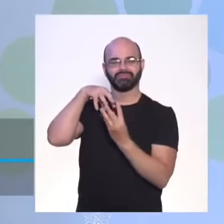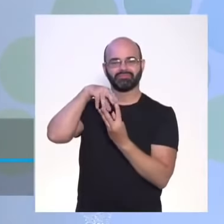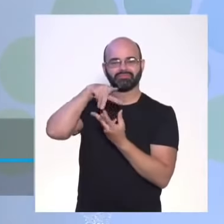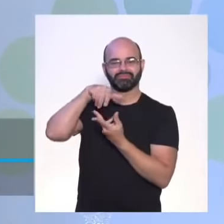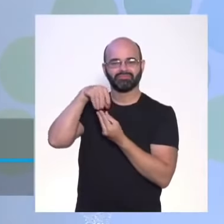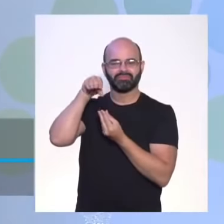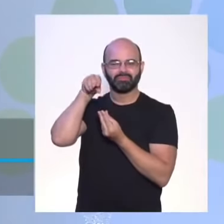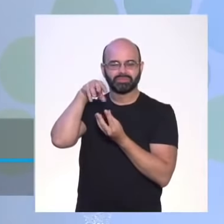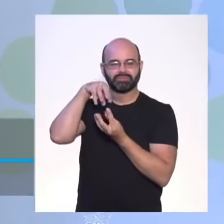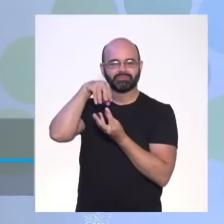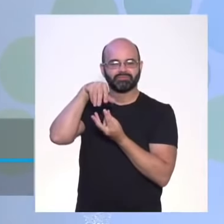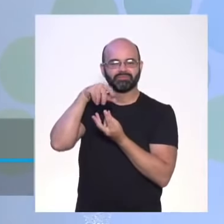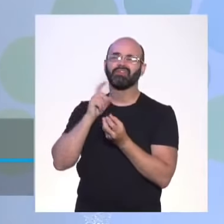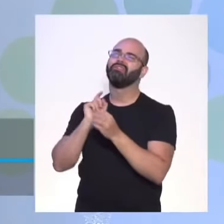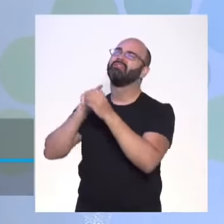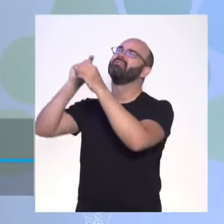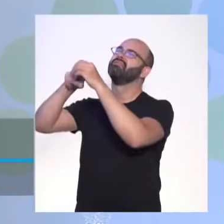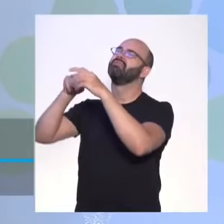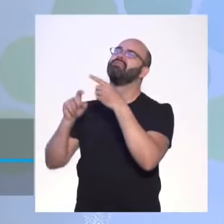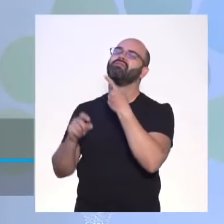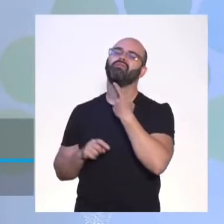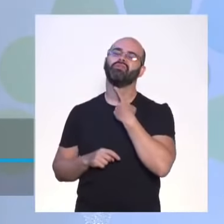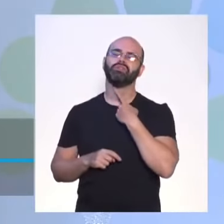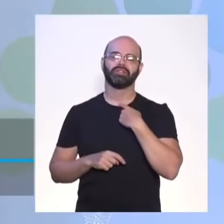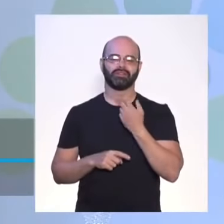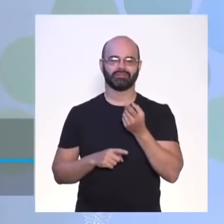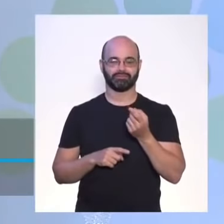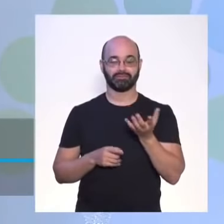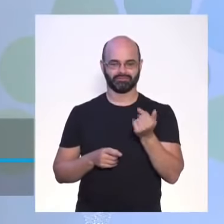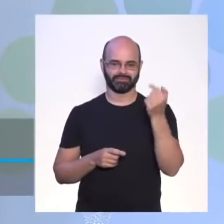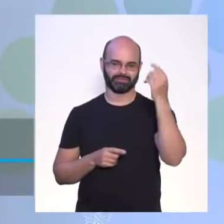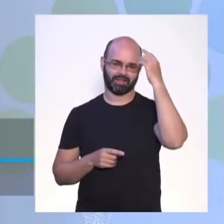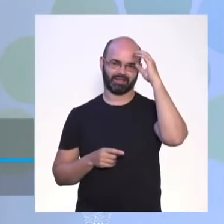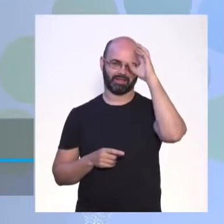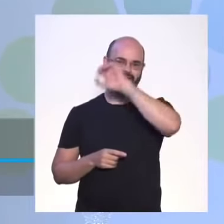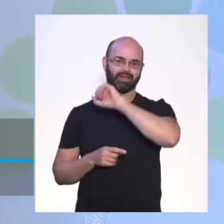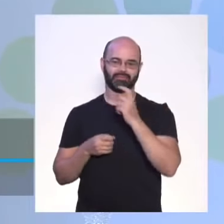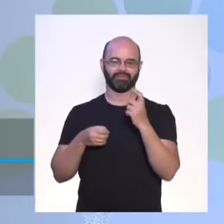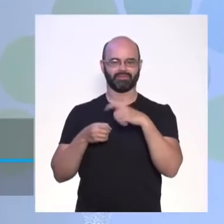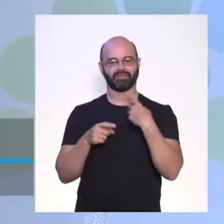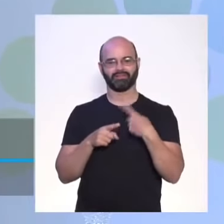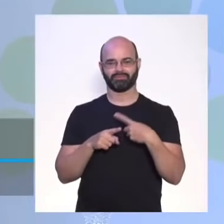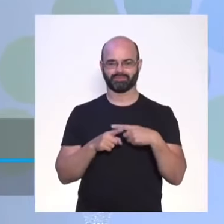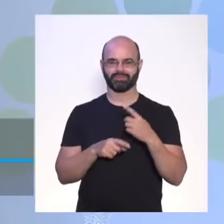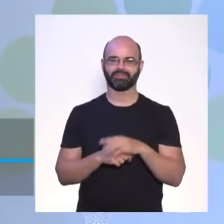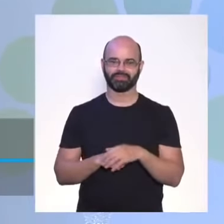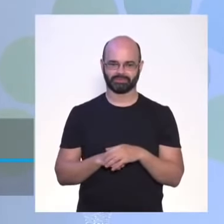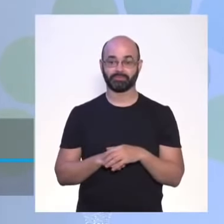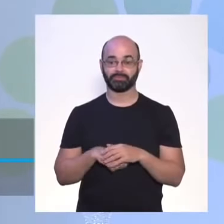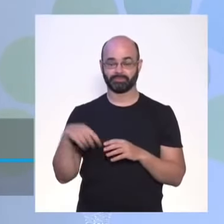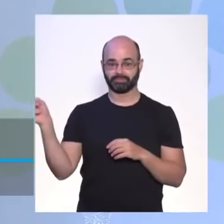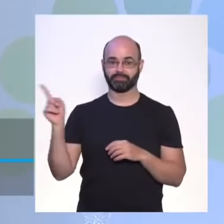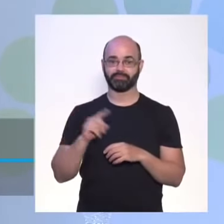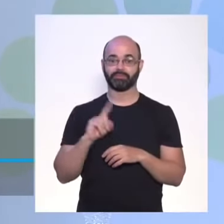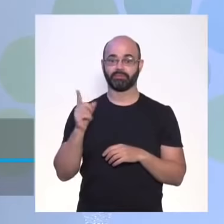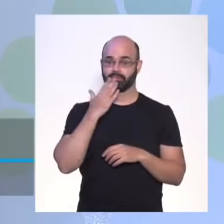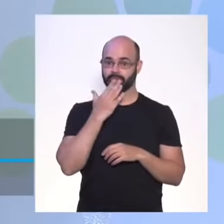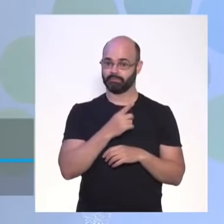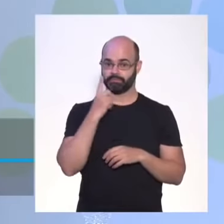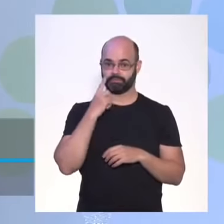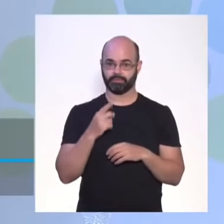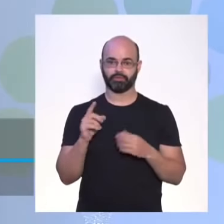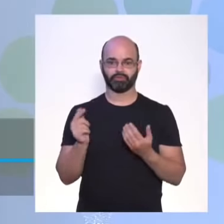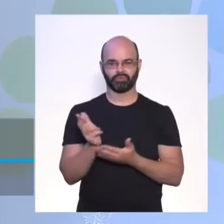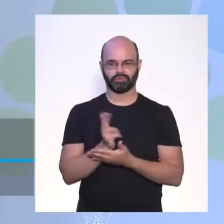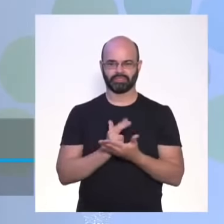seu planeta tem um motivo aí do Por que que ele quer retornar e o carneiro e a caixa O Pequeno Príncipe pede ao Piloto para